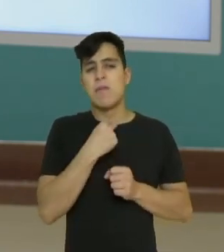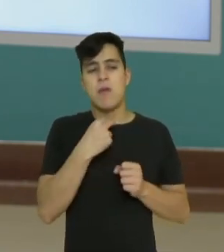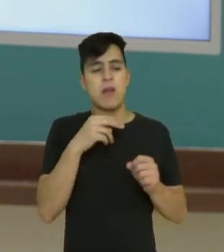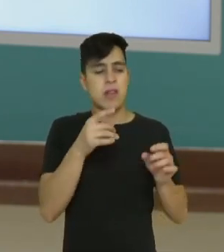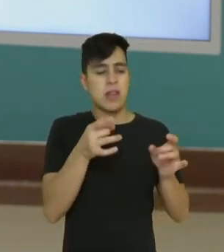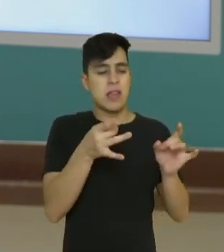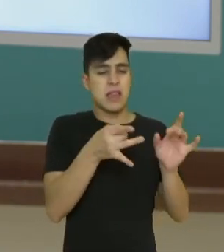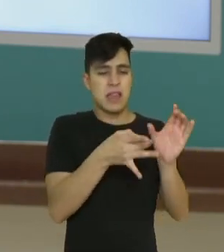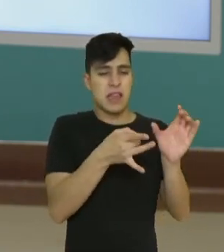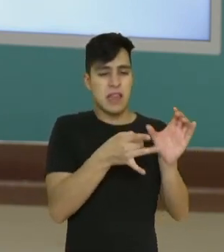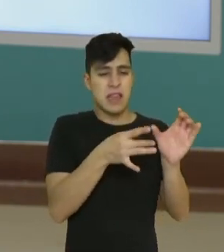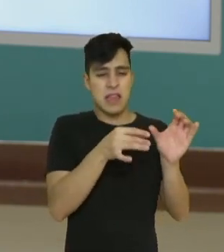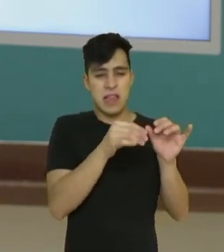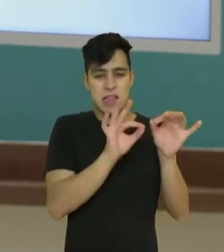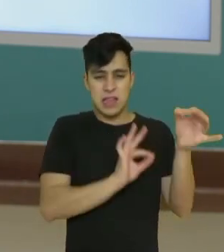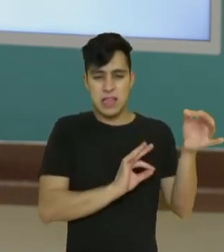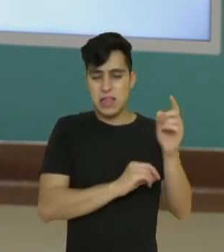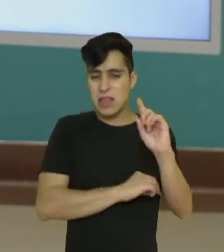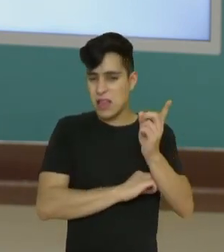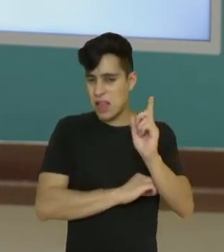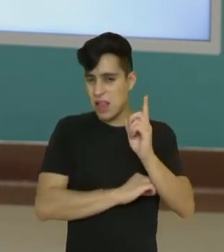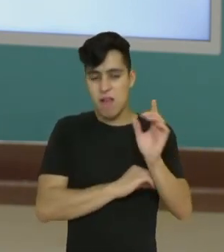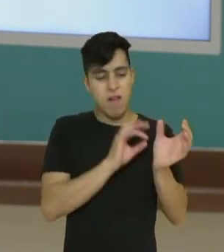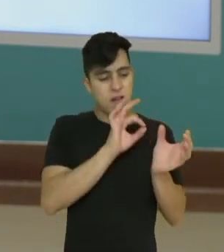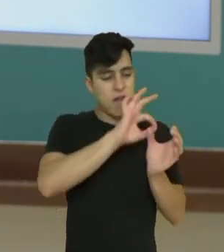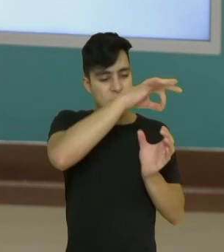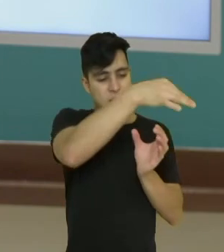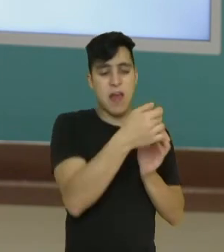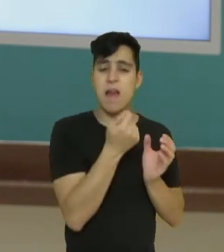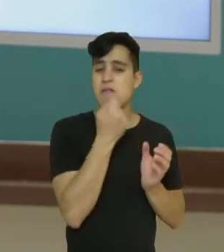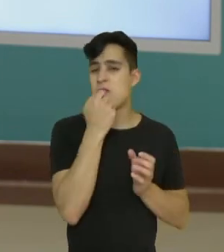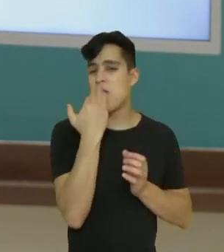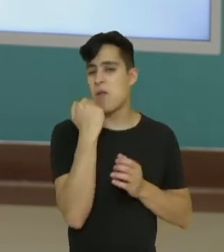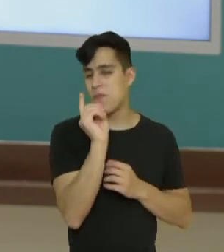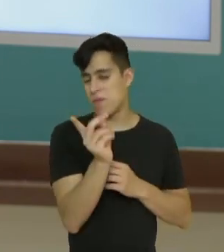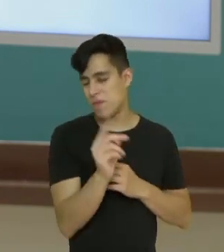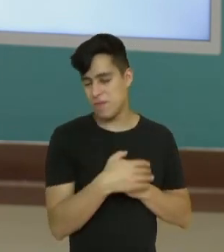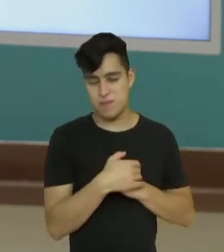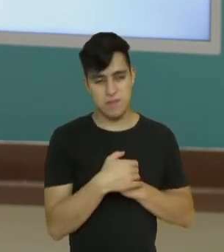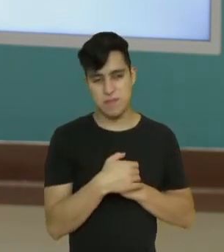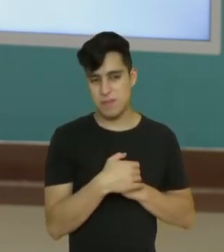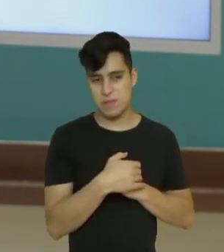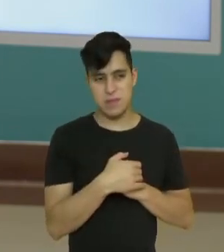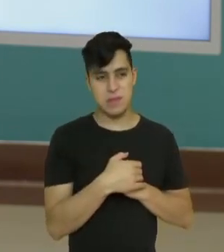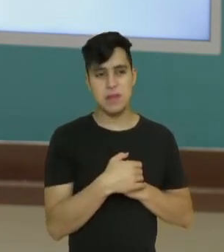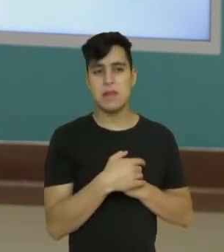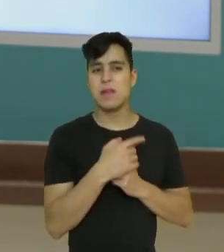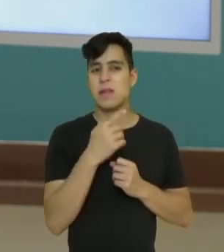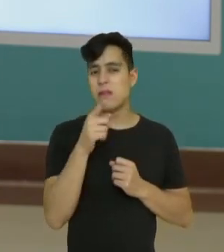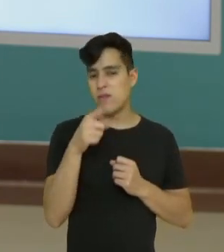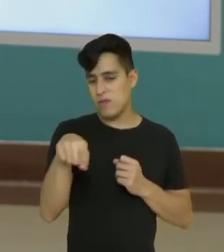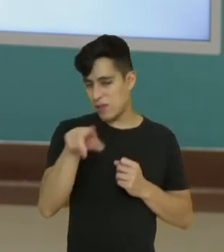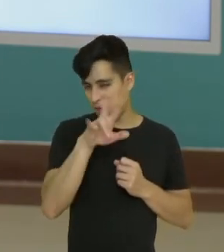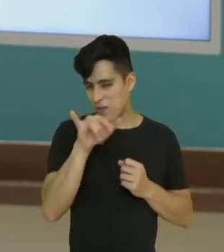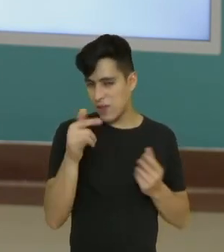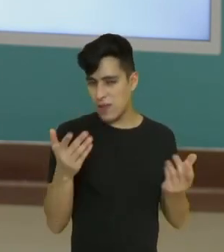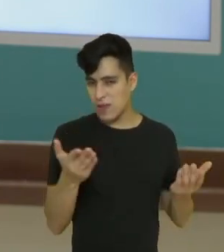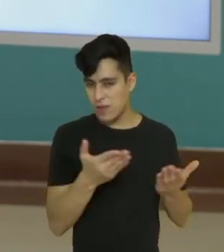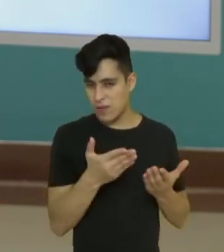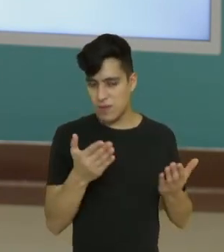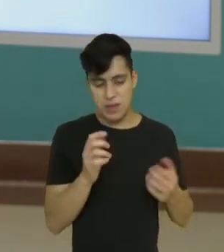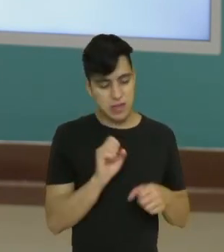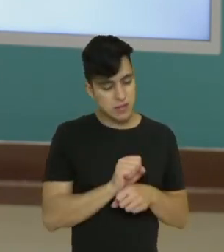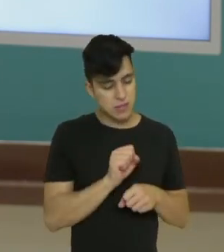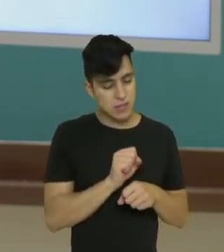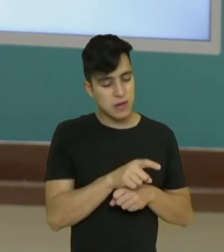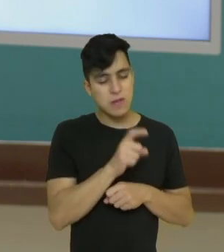casca. Não! Você não vai comer nesse primeiro momento. Não retire a casca. O que você vai fazer?